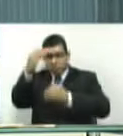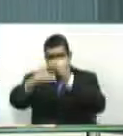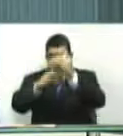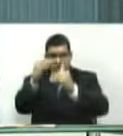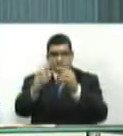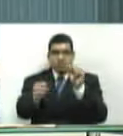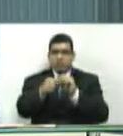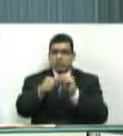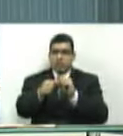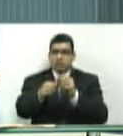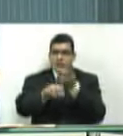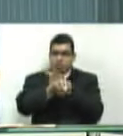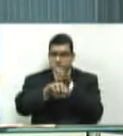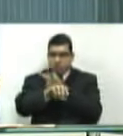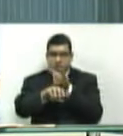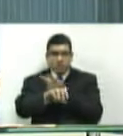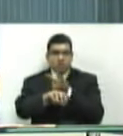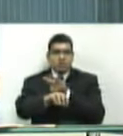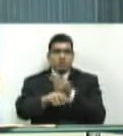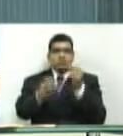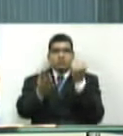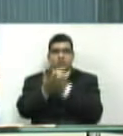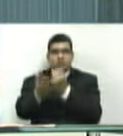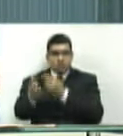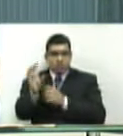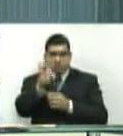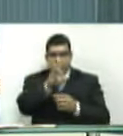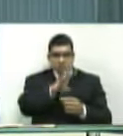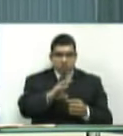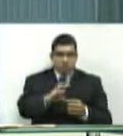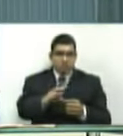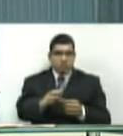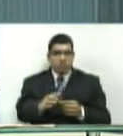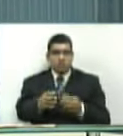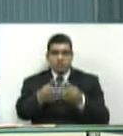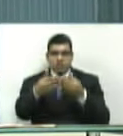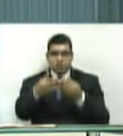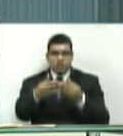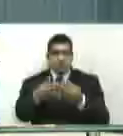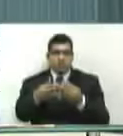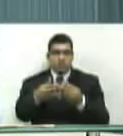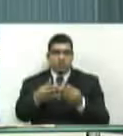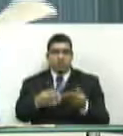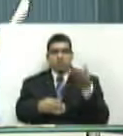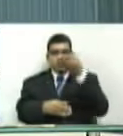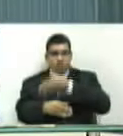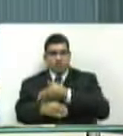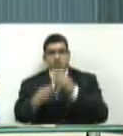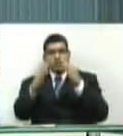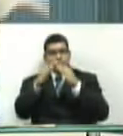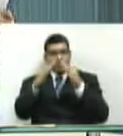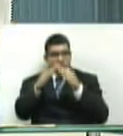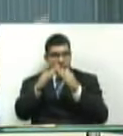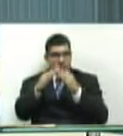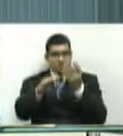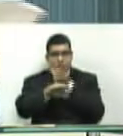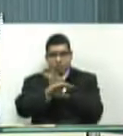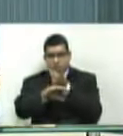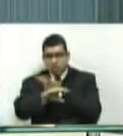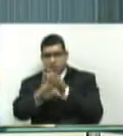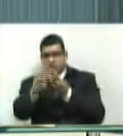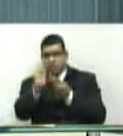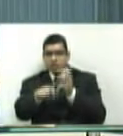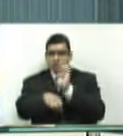adotados pela Procuradoria em cada um desses. E estou pedindo que venha a esta casa o Procurador-Geral